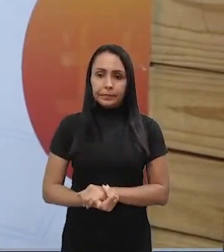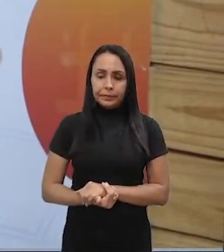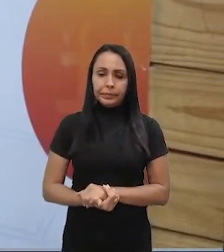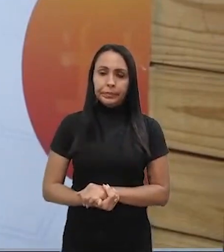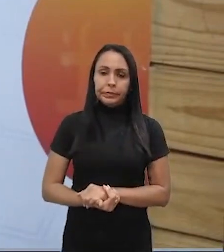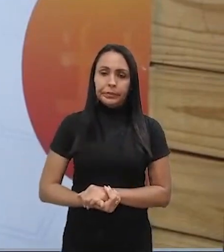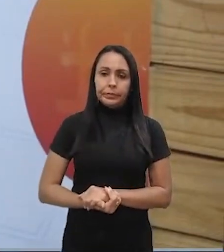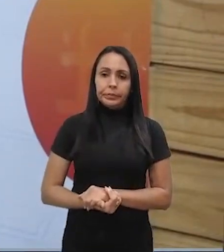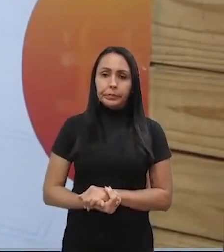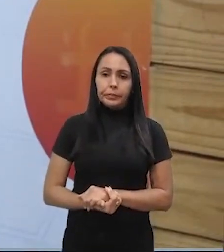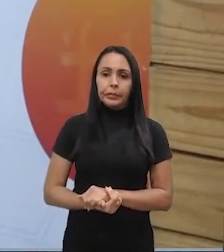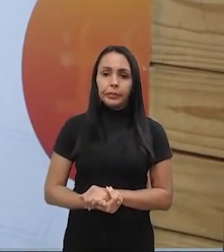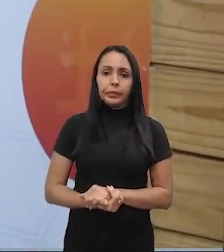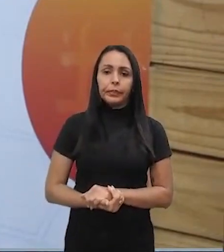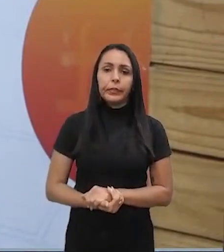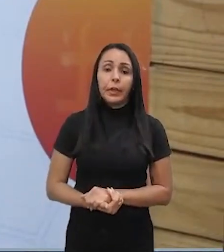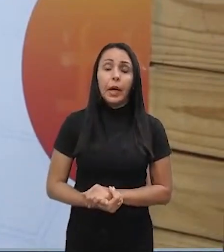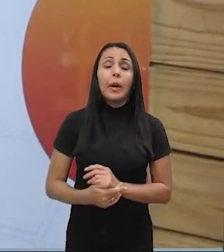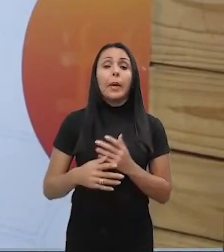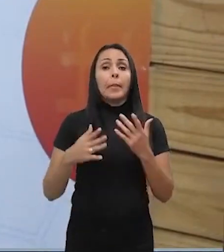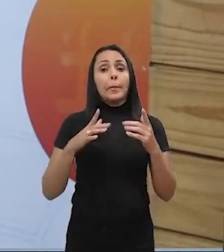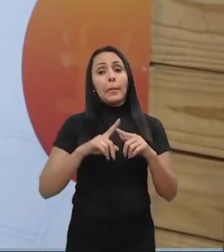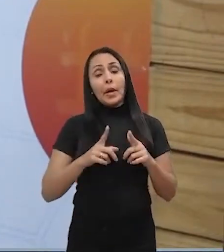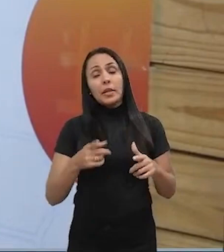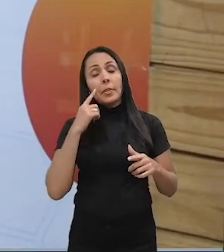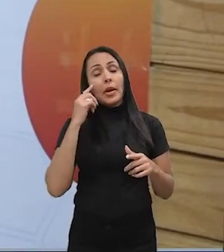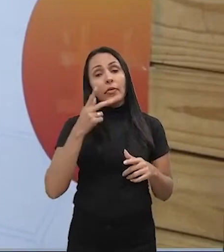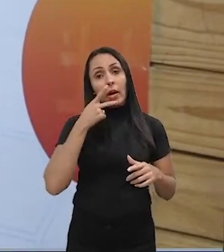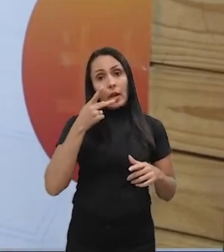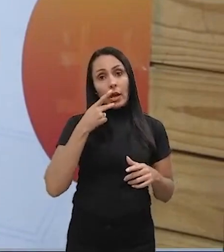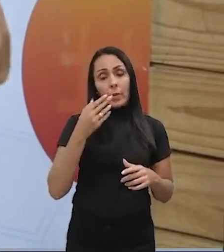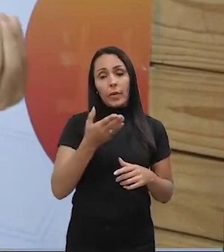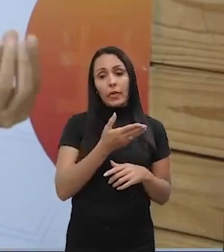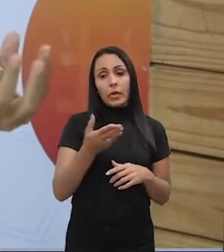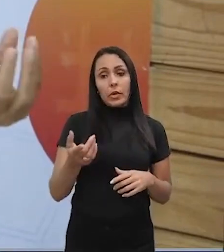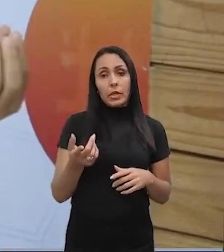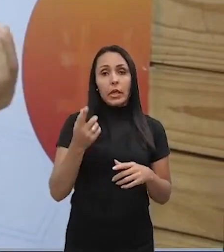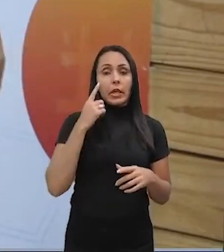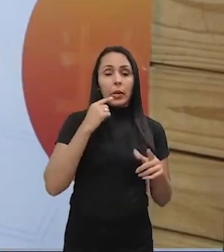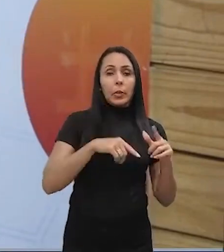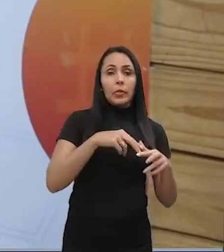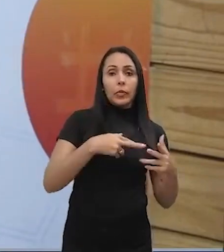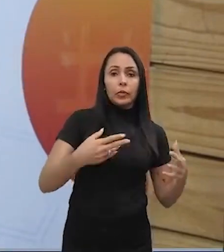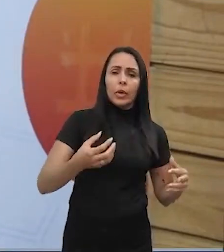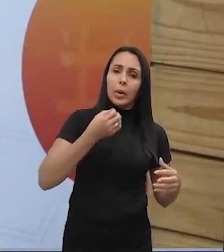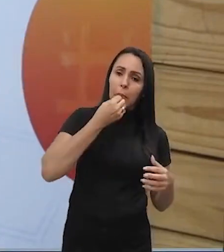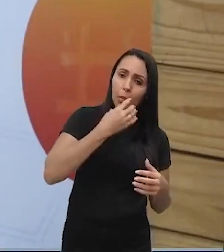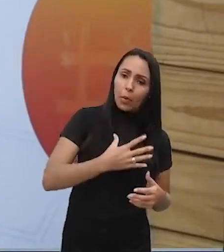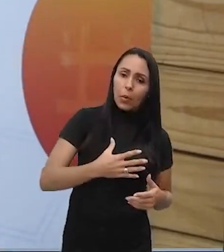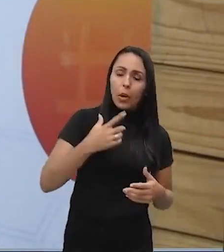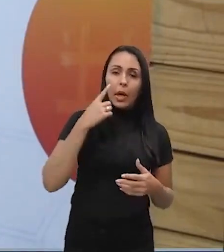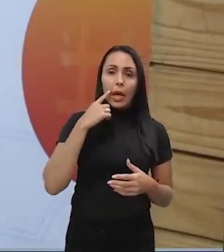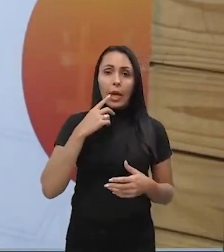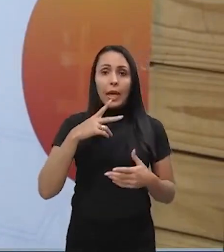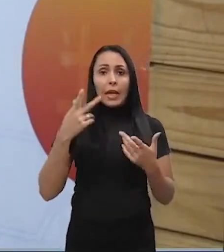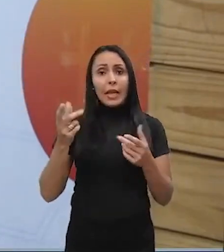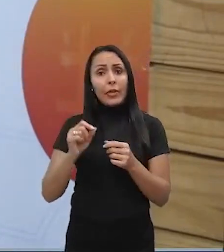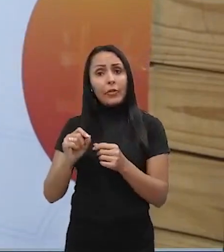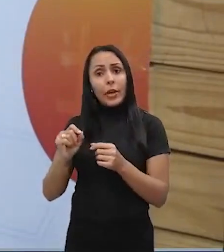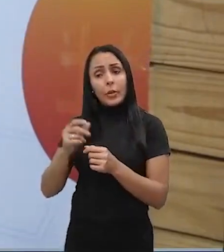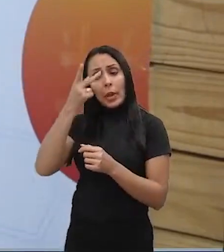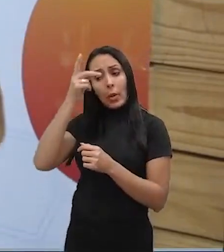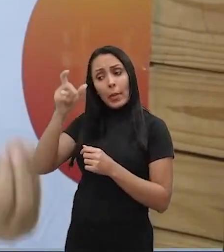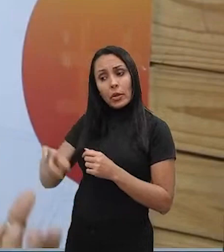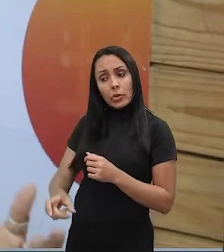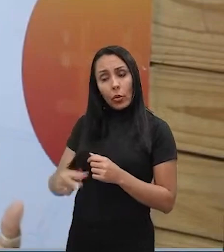isso espetacularmente, mas é para dizer que se o produto ele é bem feito, ele é produzido por alguém.